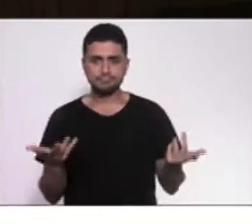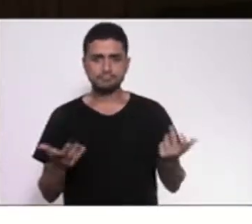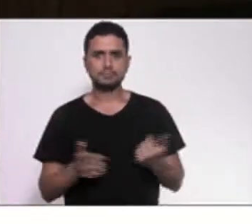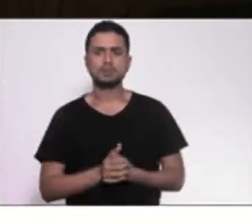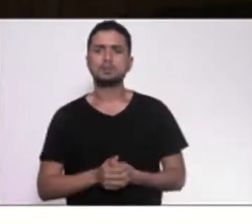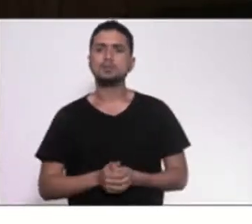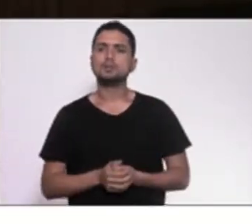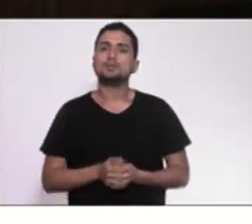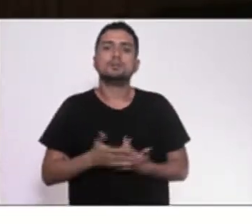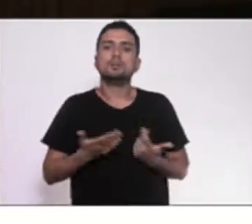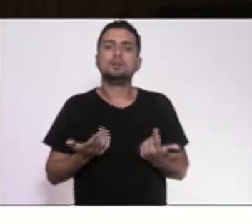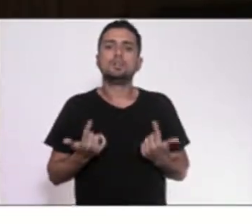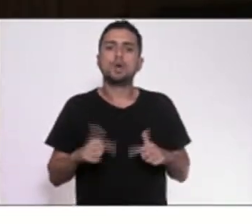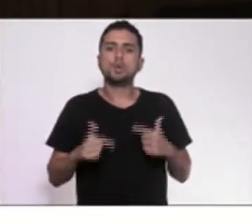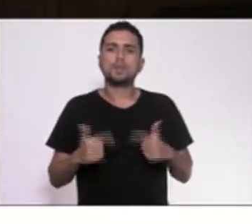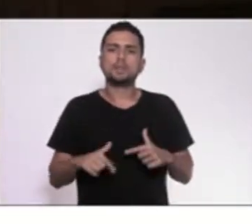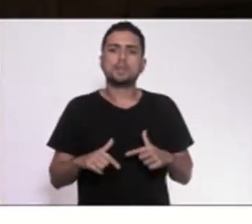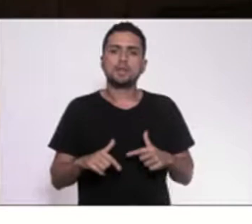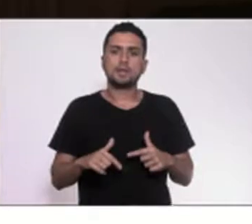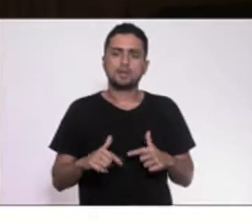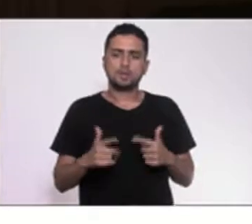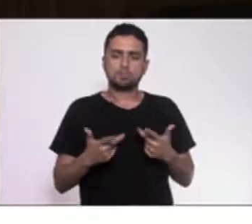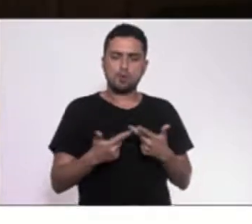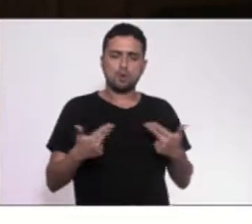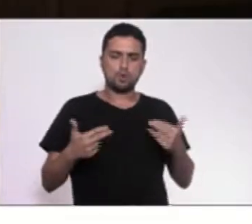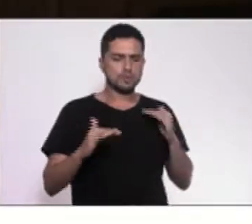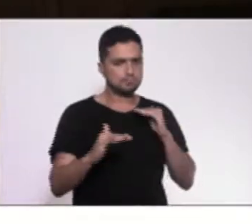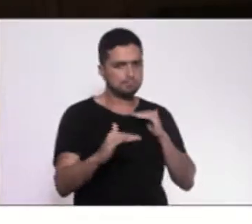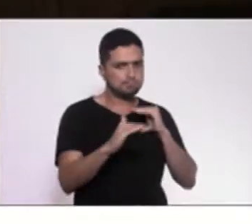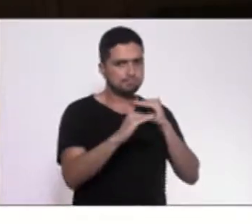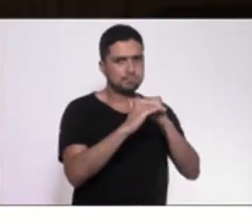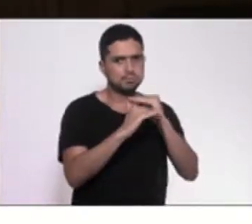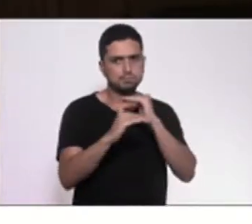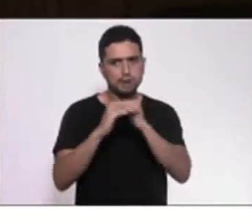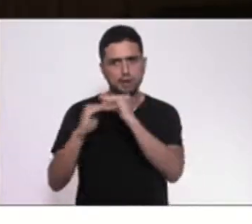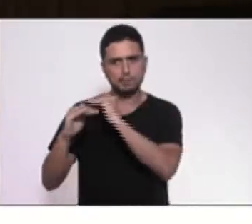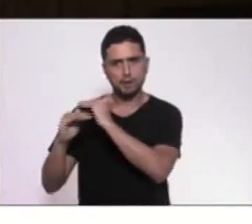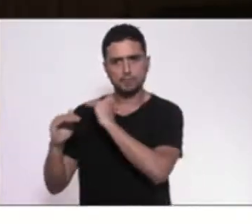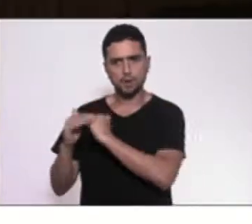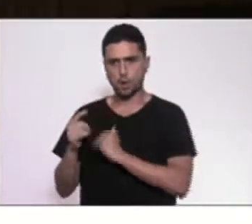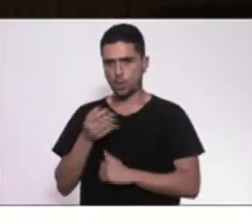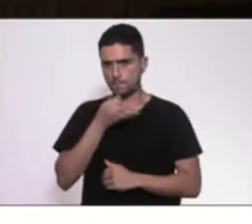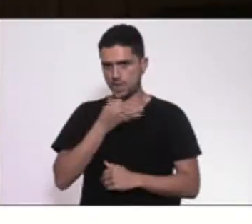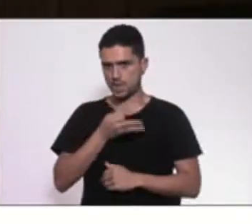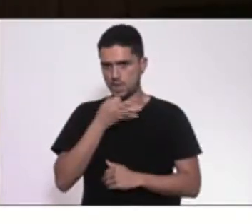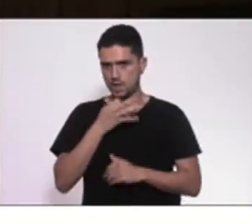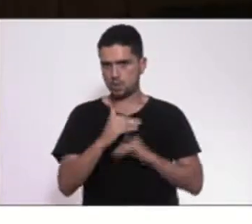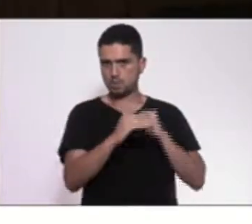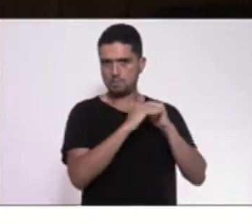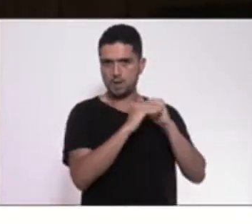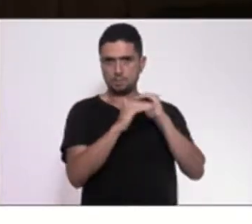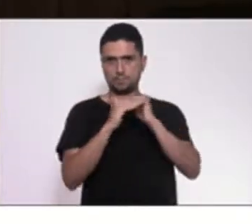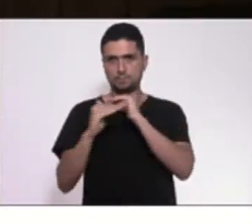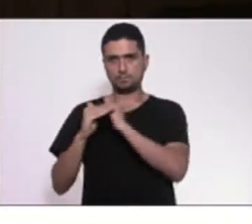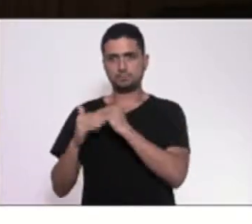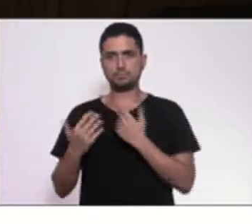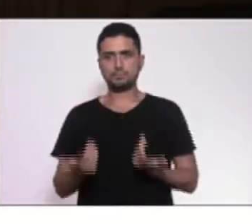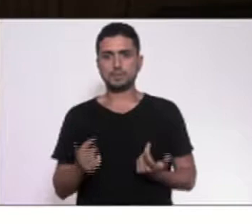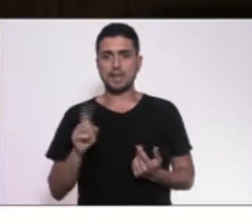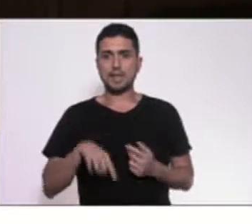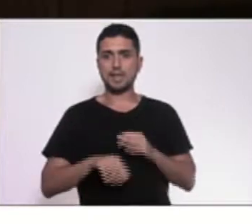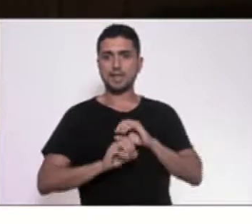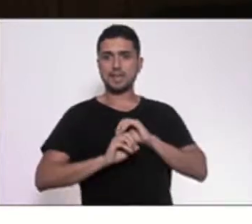haja um ponto em comum. E esse ponto em comum é a